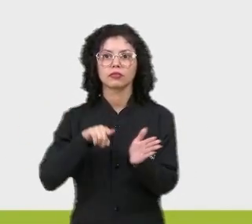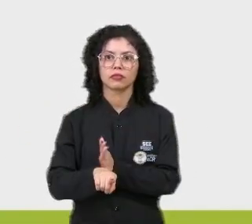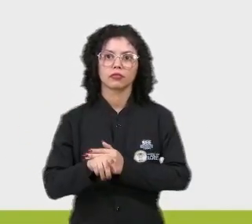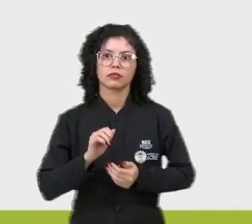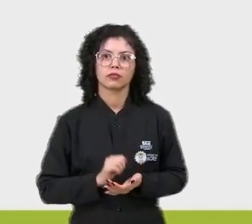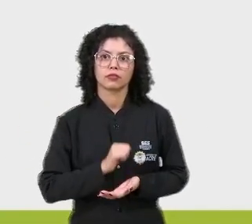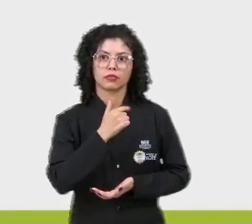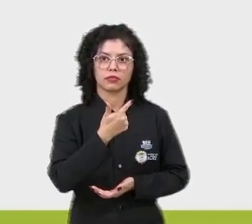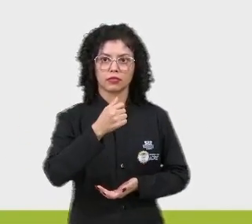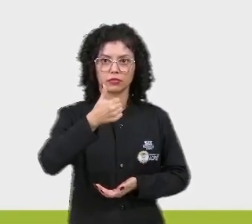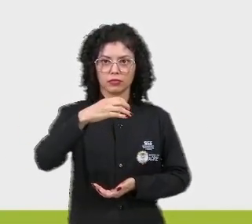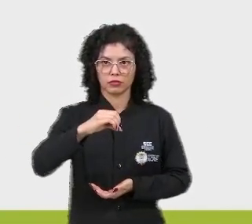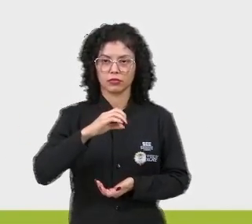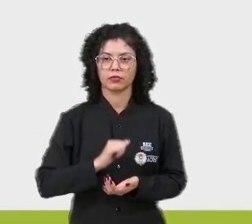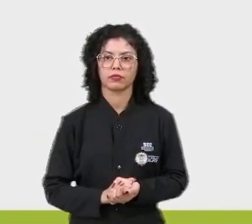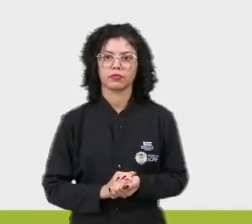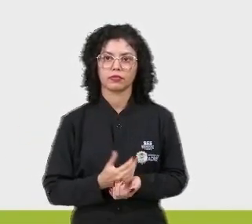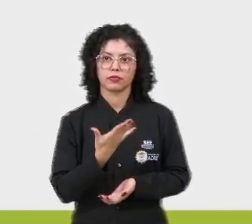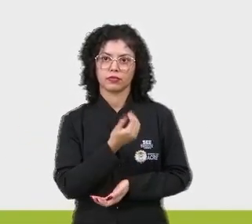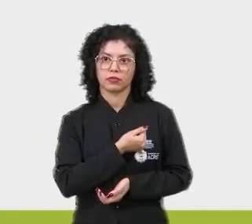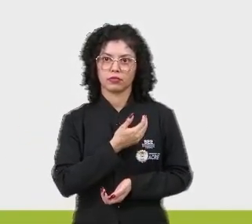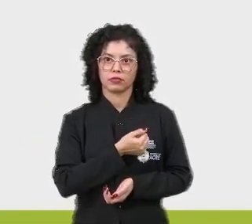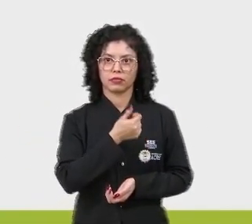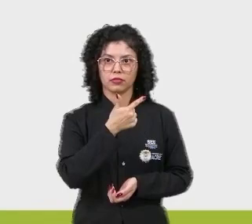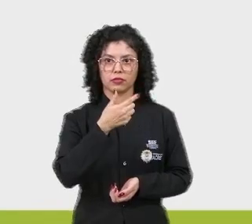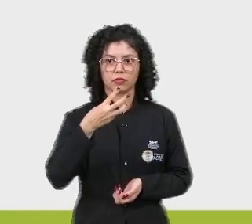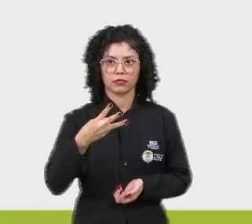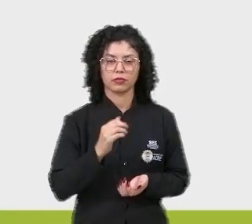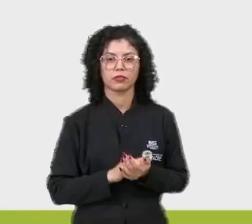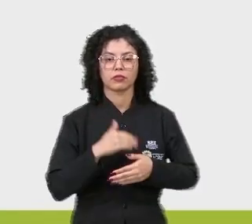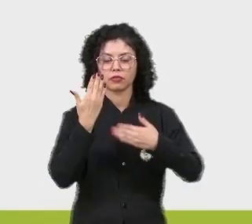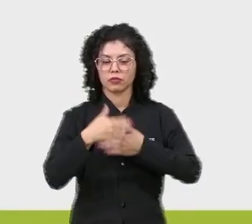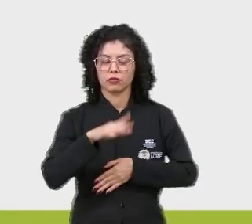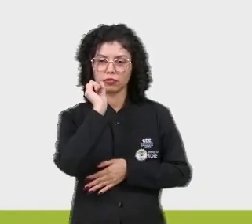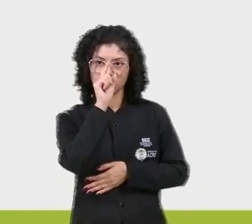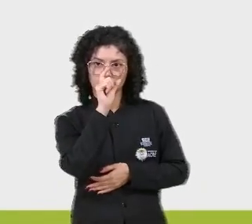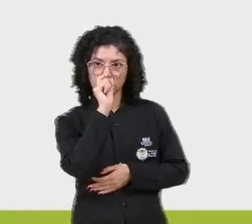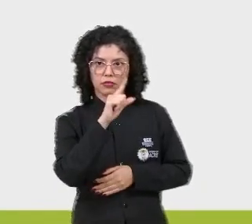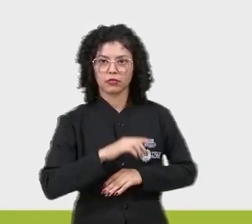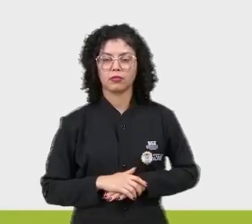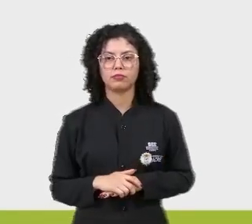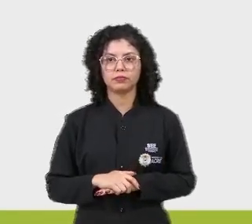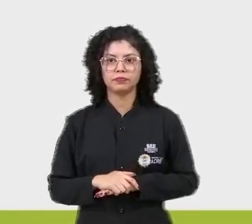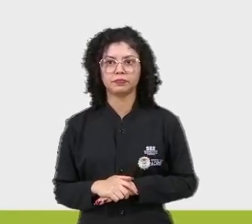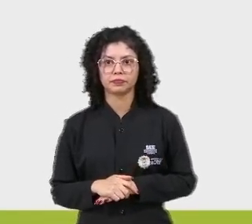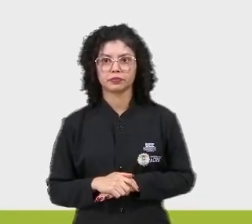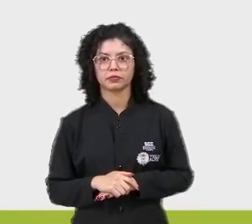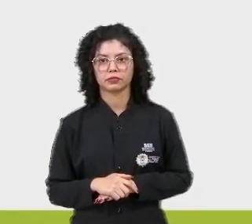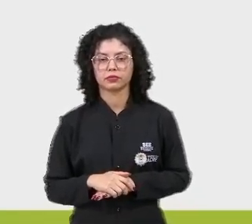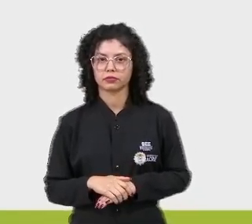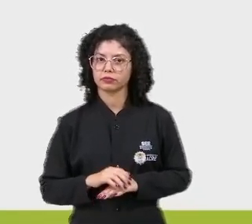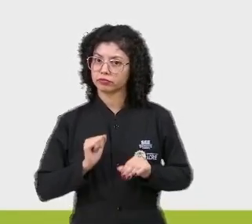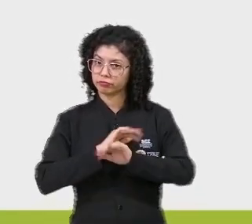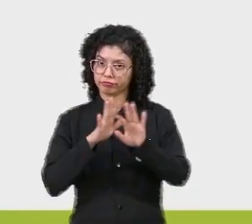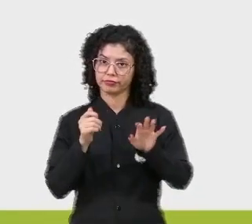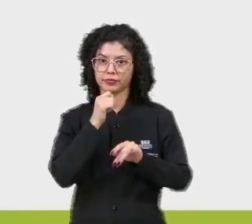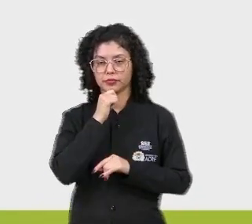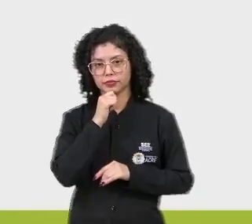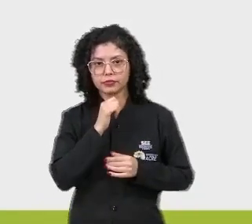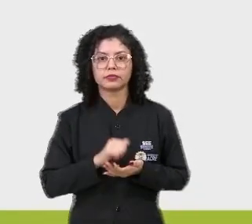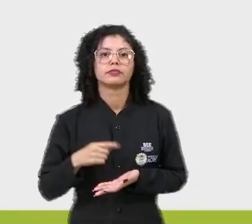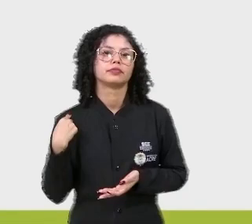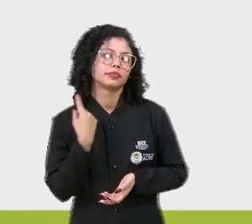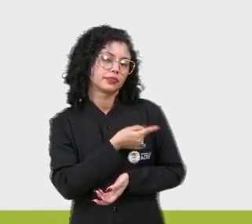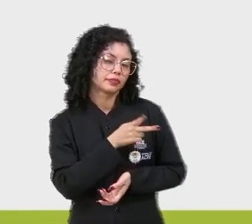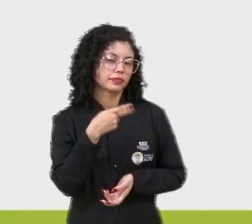Enem 2019 questão 23 da prova azul Essa é Uma clássica questão pra